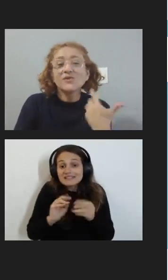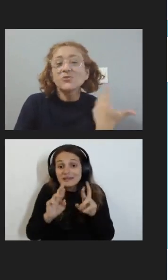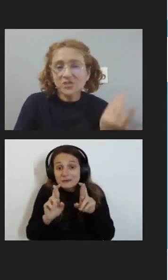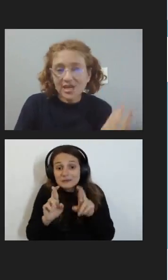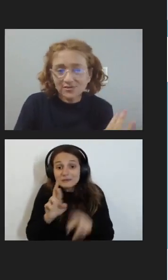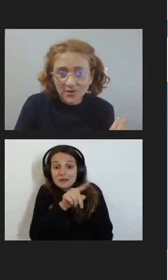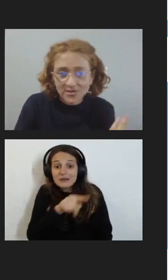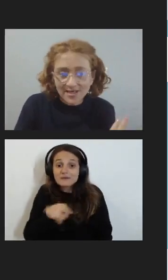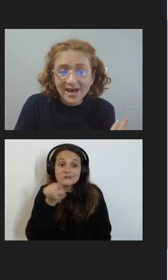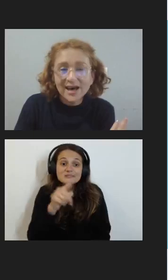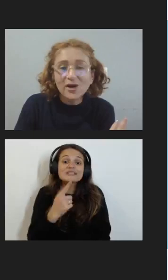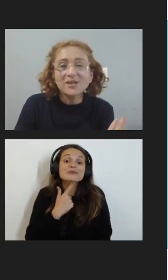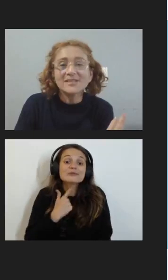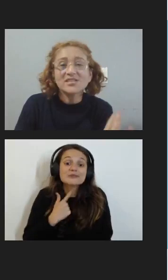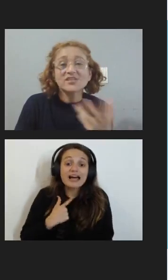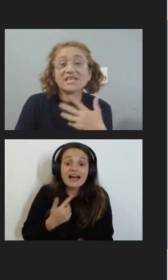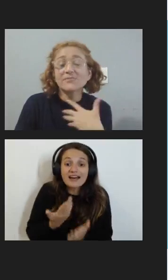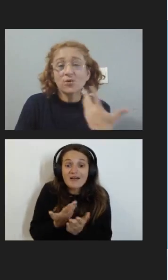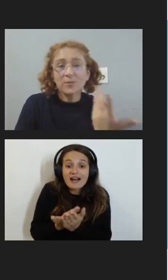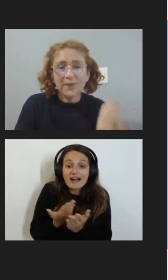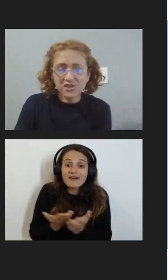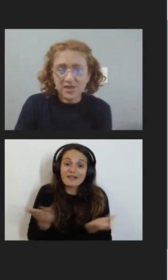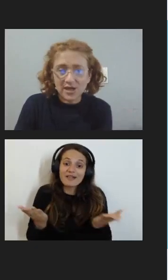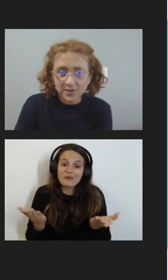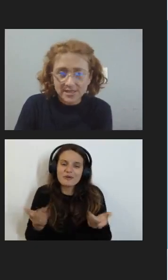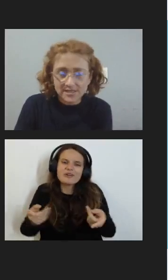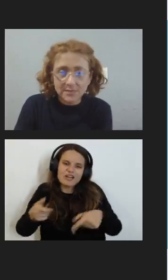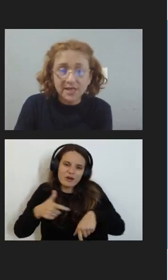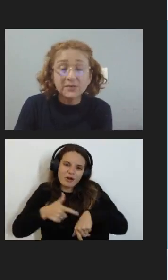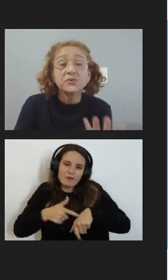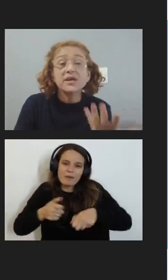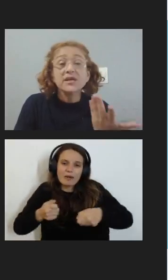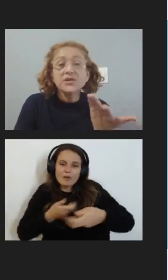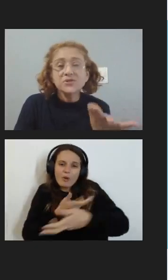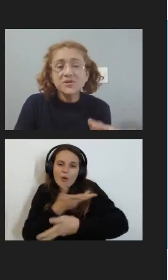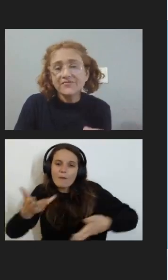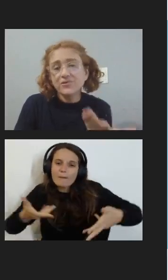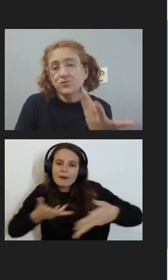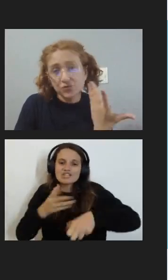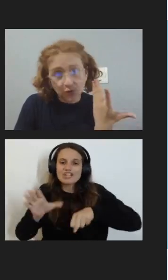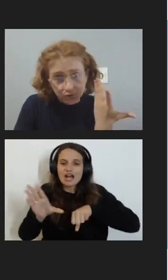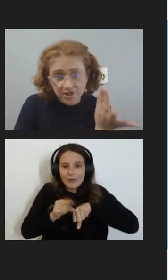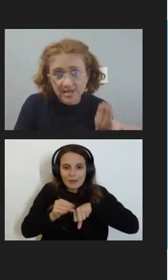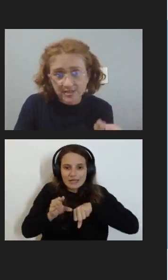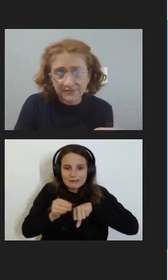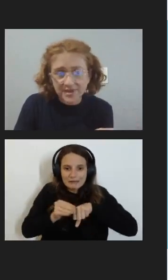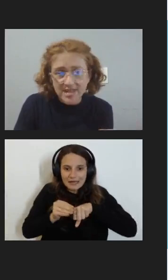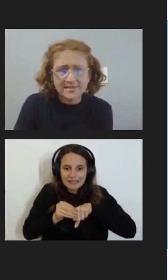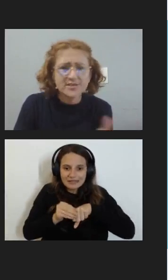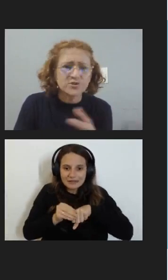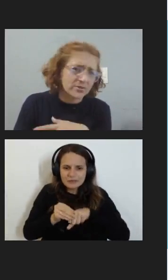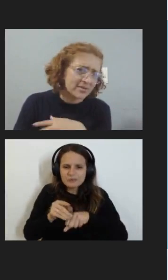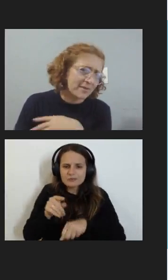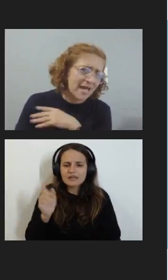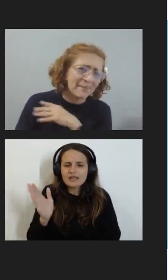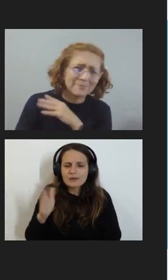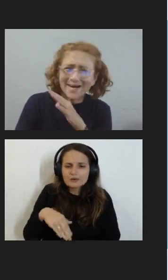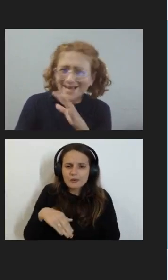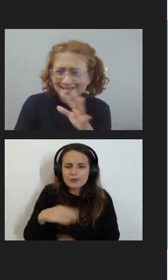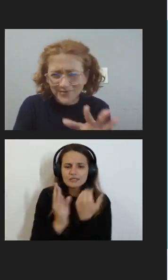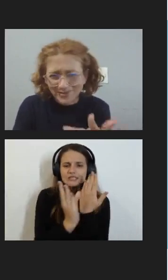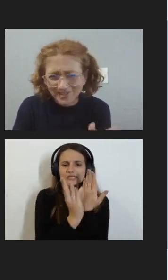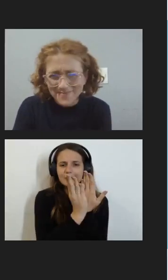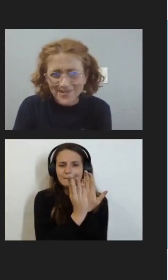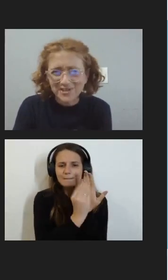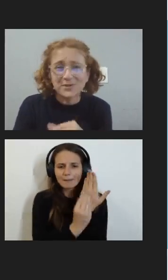tenham gostado da nossa aula, né? A gente está aqui para compartilhar conhecimento. Isso aqui foi onde eu tirei as referências, que são é a base